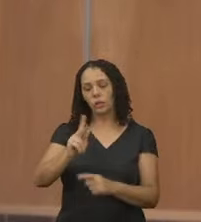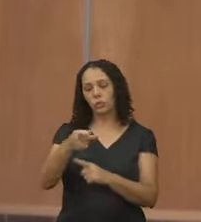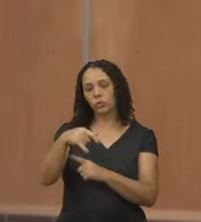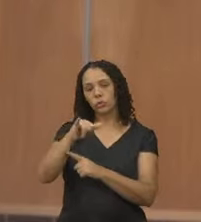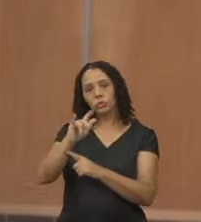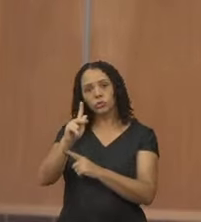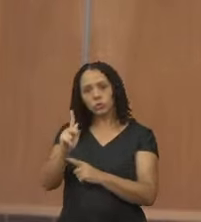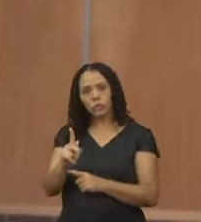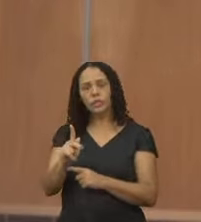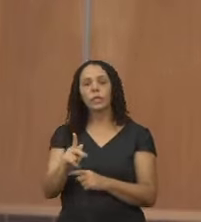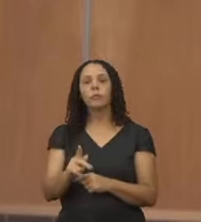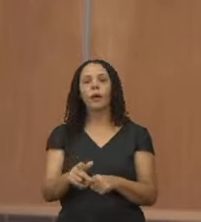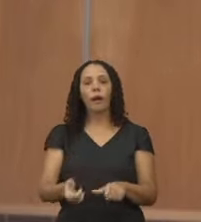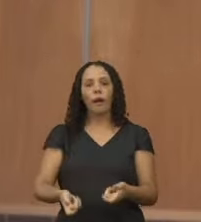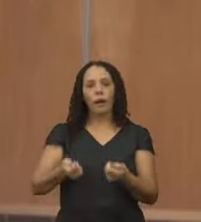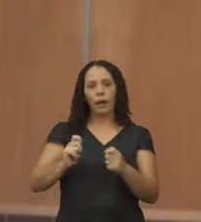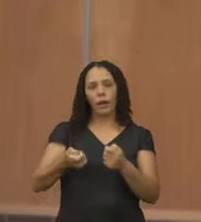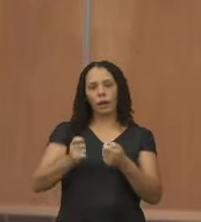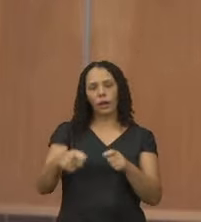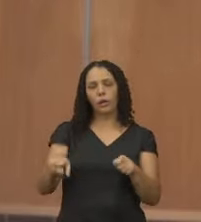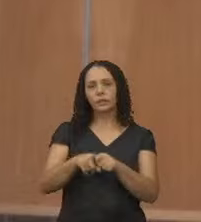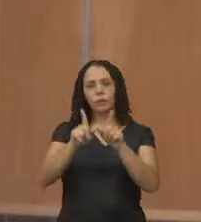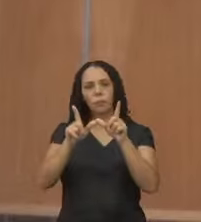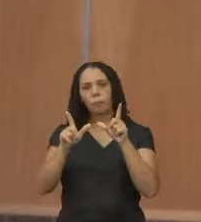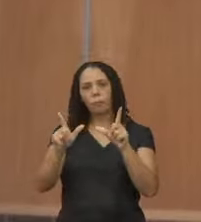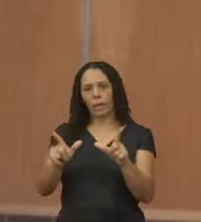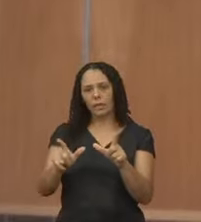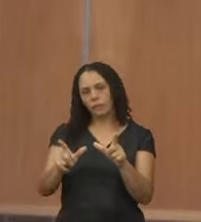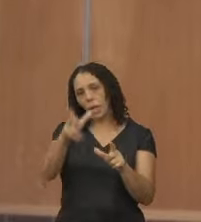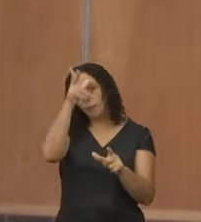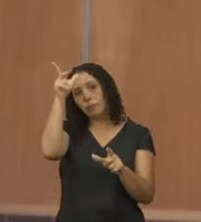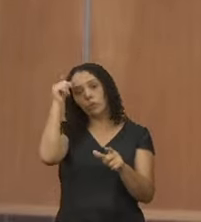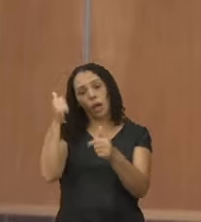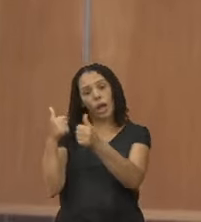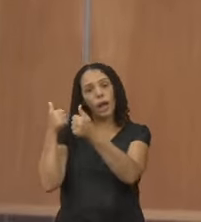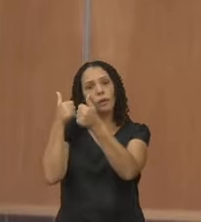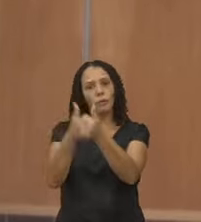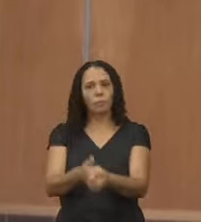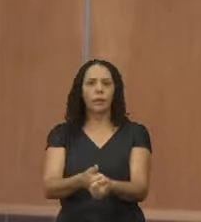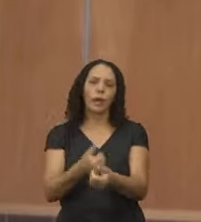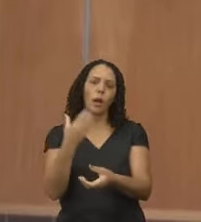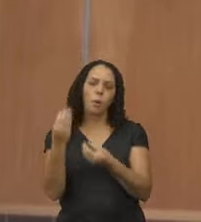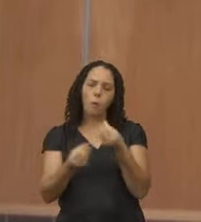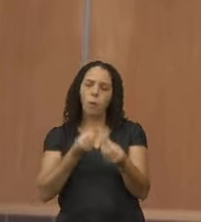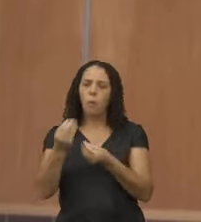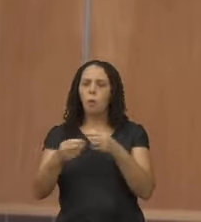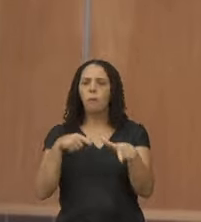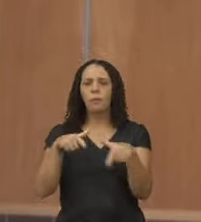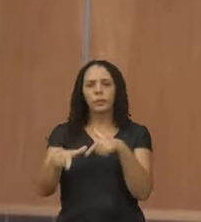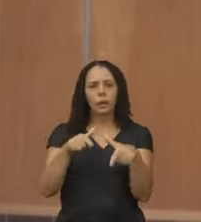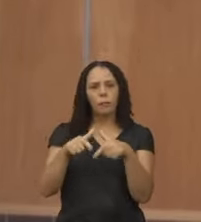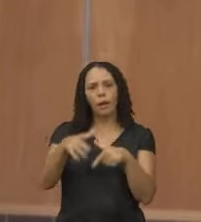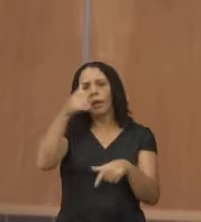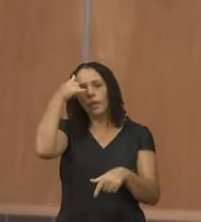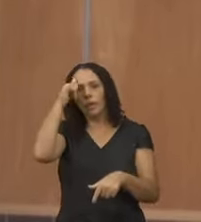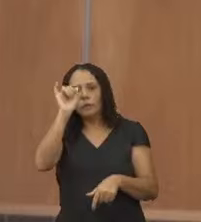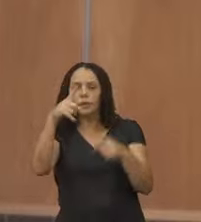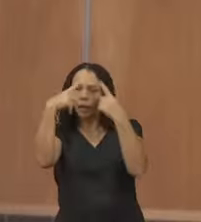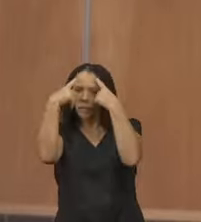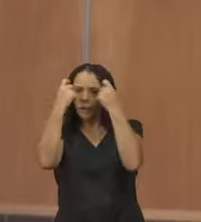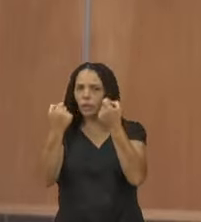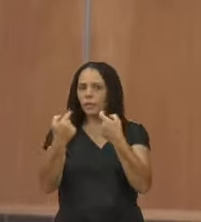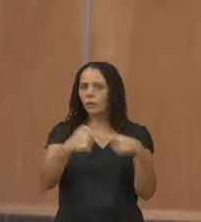possa saber aonde está e como está sendo feito esse trabalho, para que não seja feito o maus trato em animais aqui